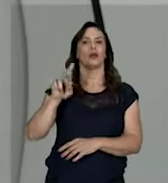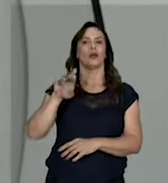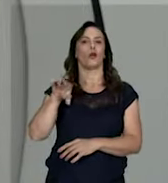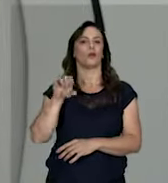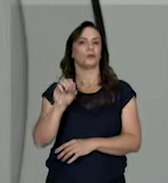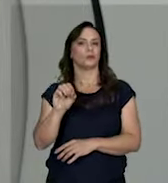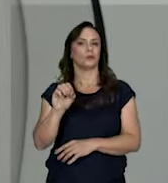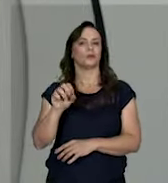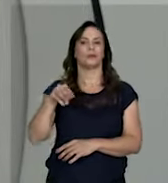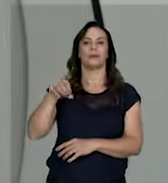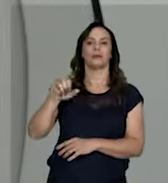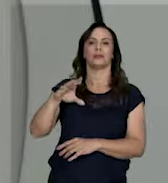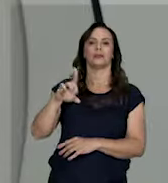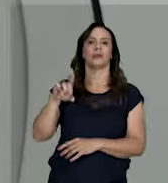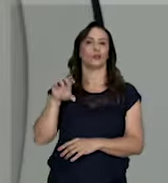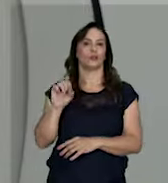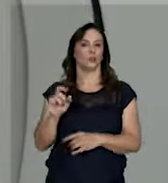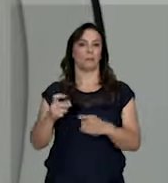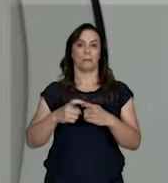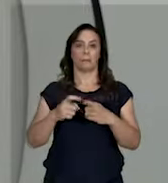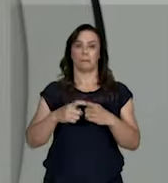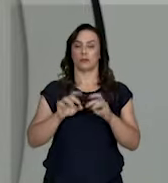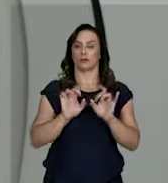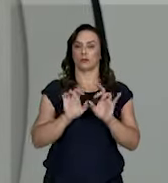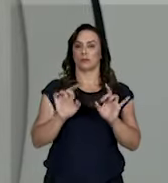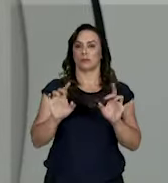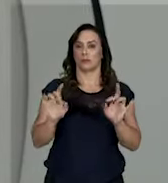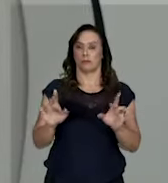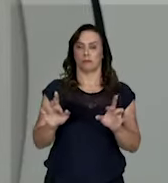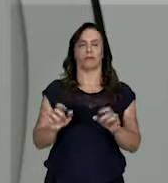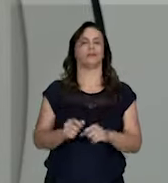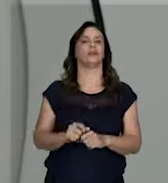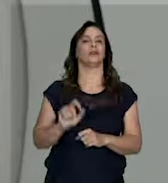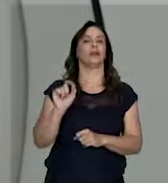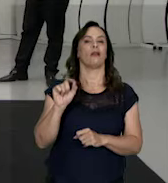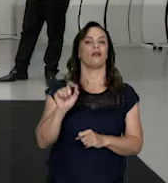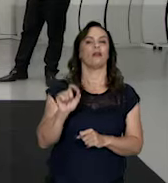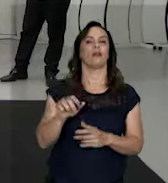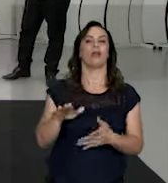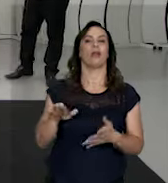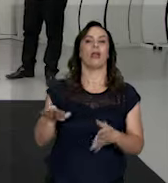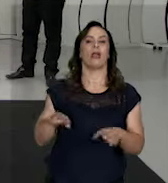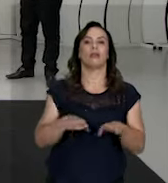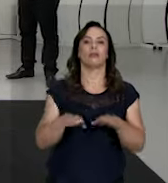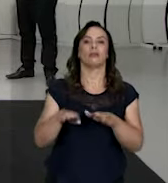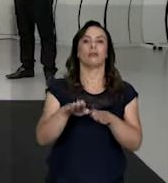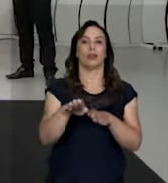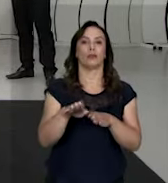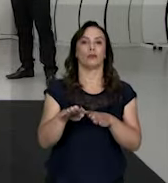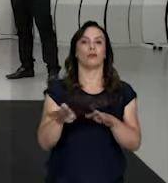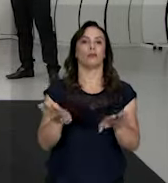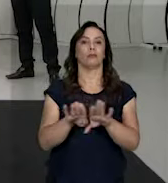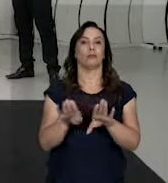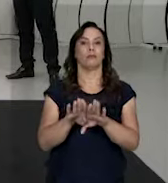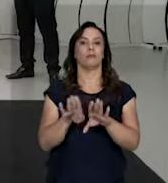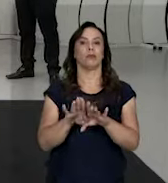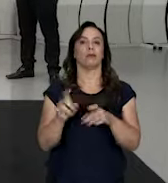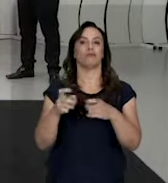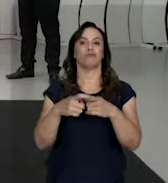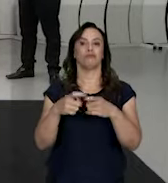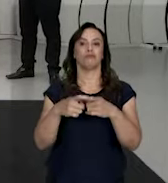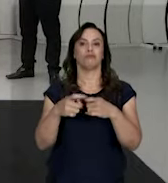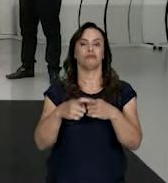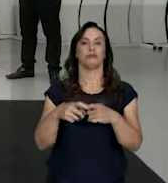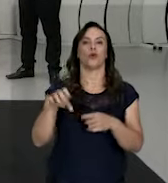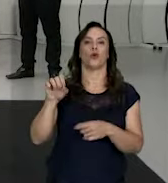médico, especialista em Medicina de Tráfico e Ortopedia. Bom, essa aula é voltada para o terceiro ano do